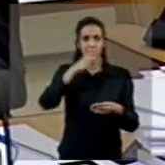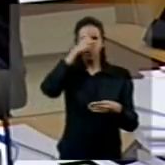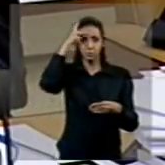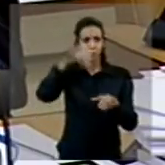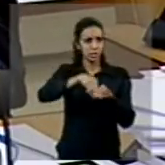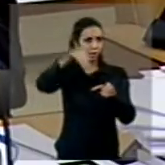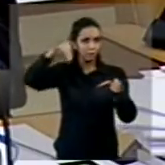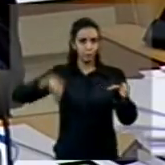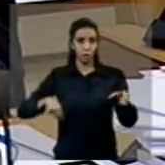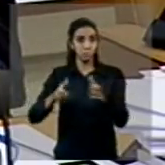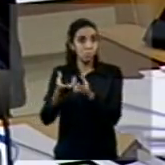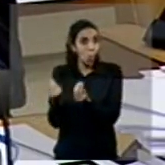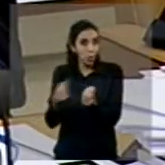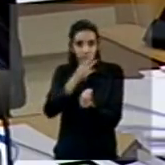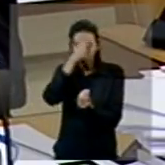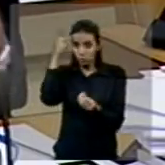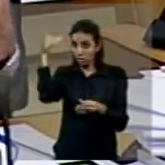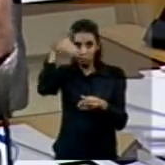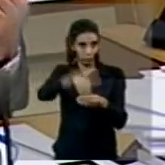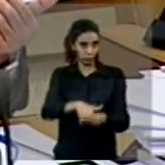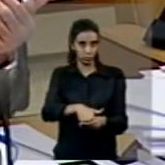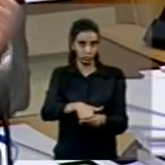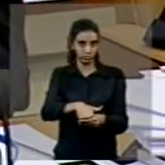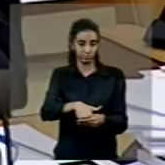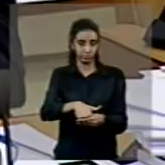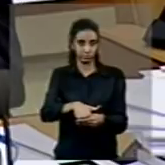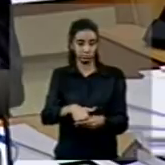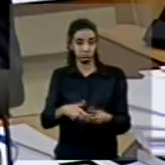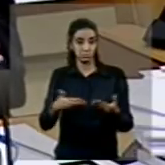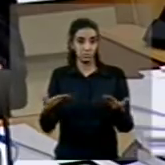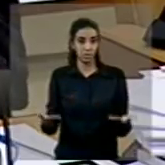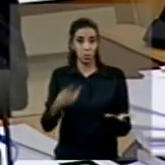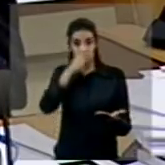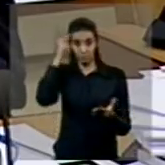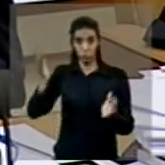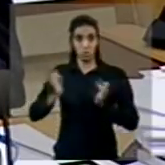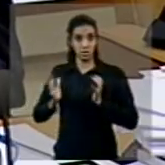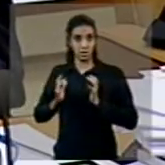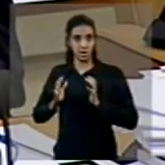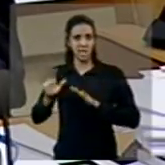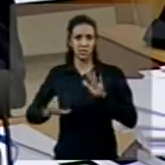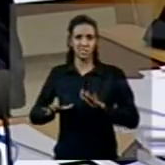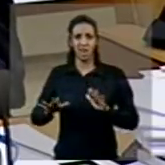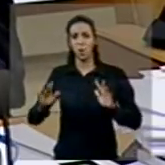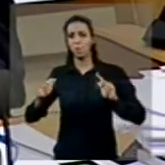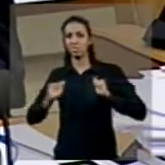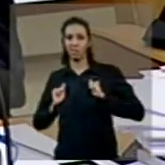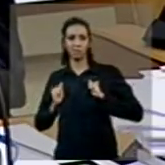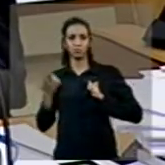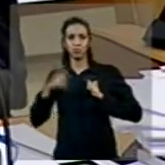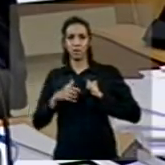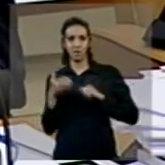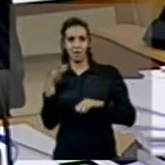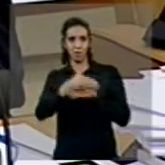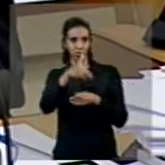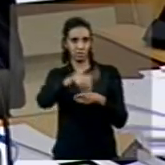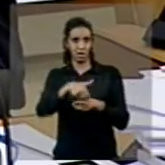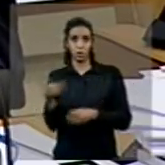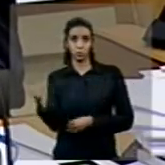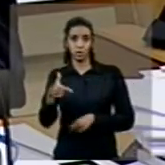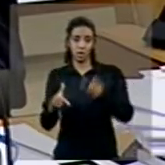não votou em São Paulo, o que demonstra que a classe mais elitizada é mais acomodada, inclusive, do que as